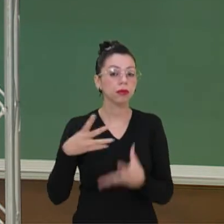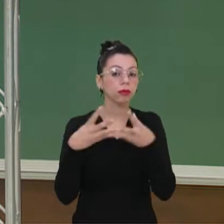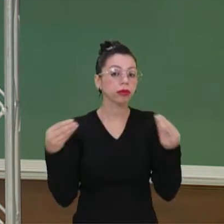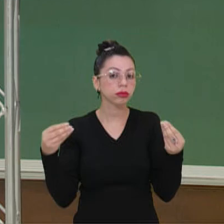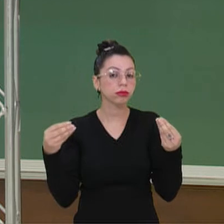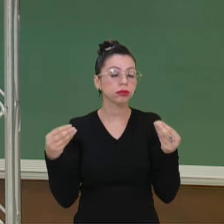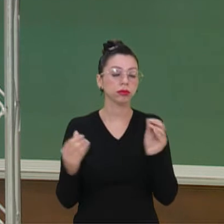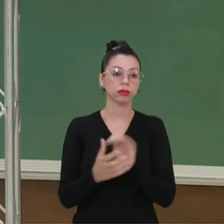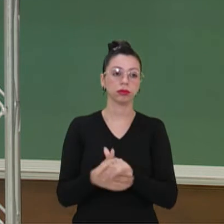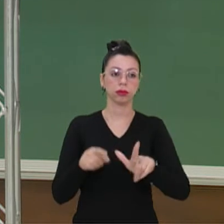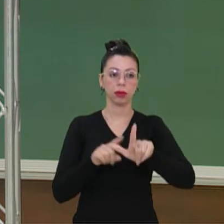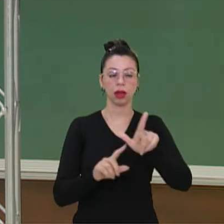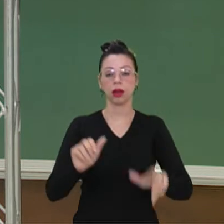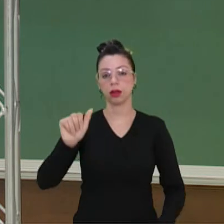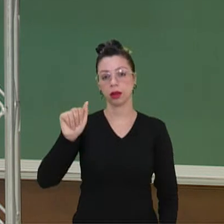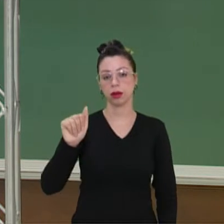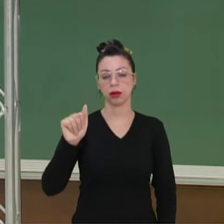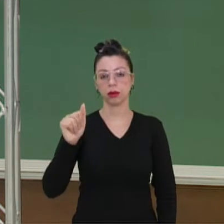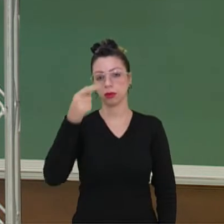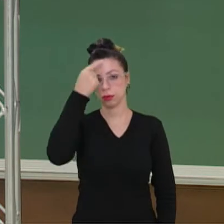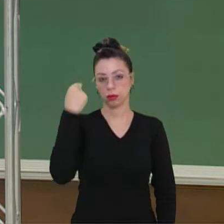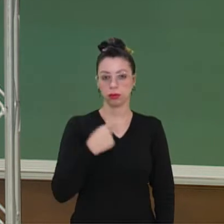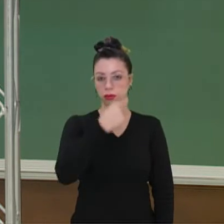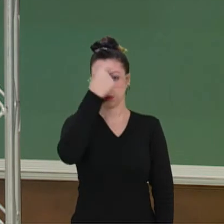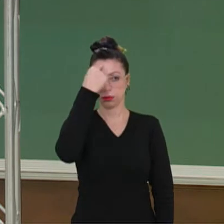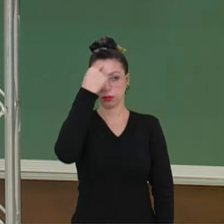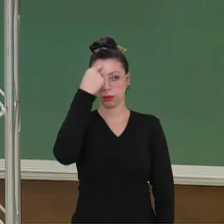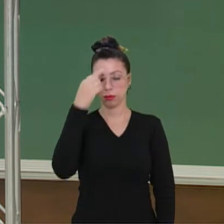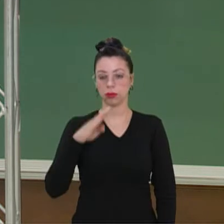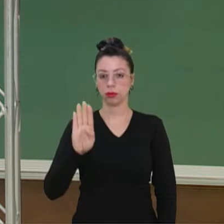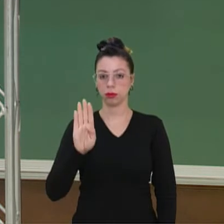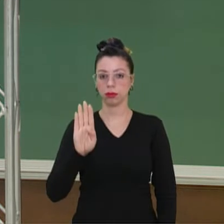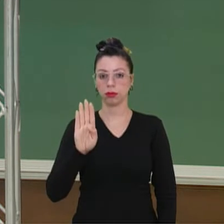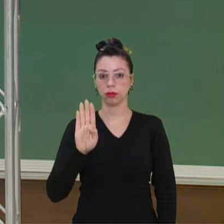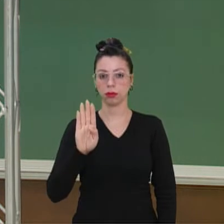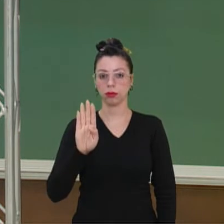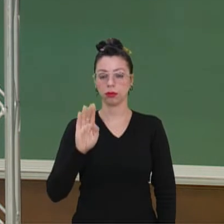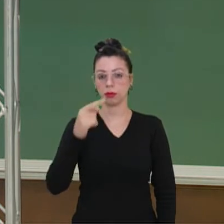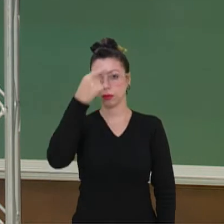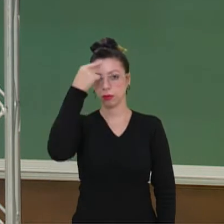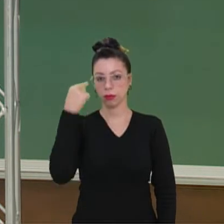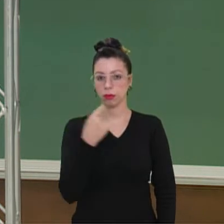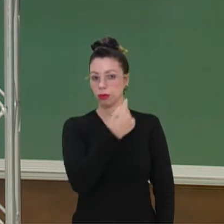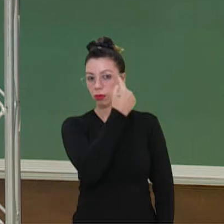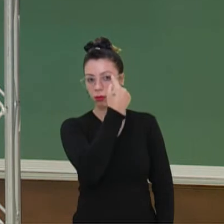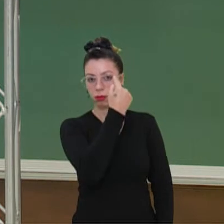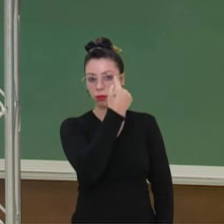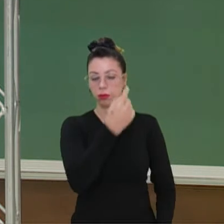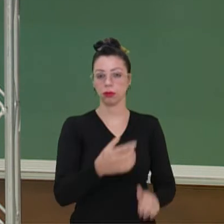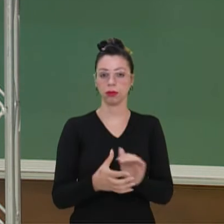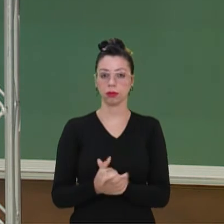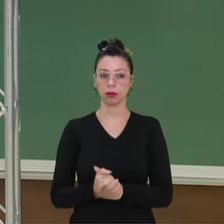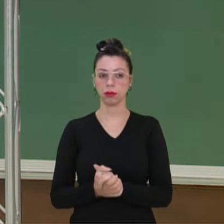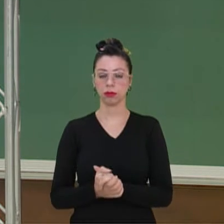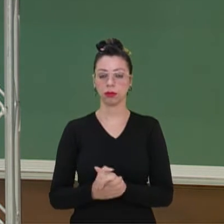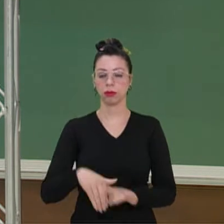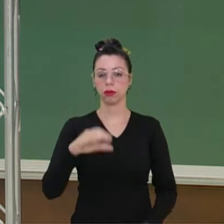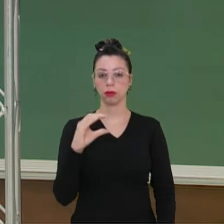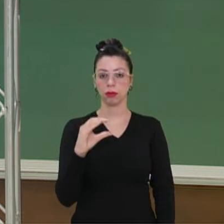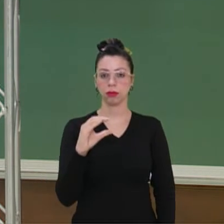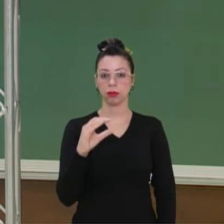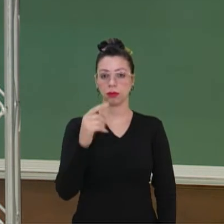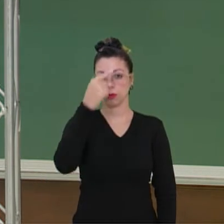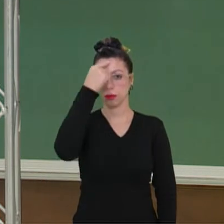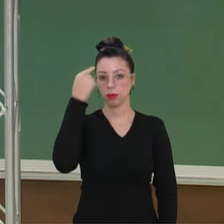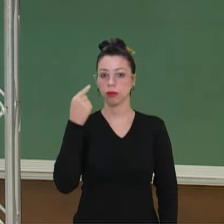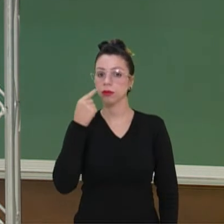Bom, letra A está falando 60 minutos. Na letra B está indicando 45 minutos. Na letra C, falou que